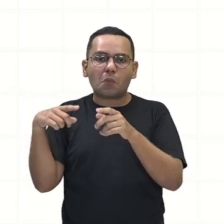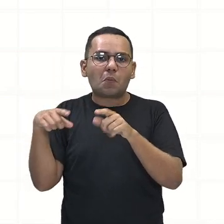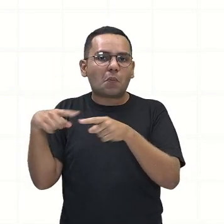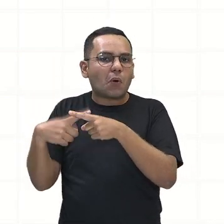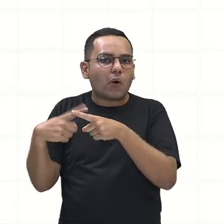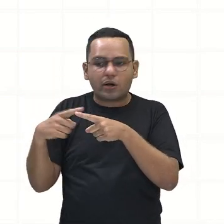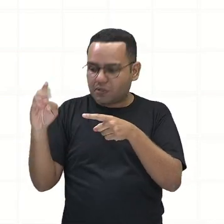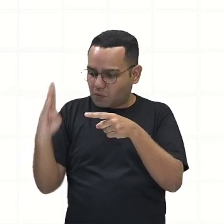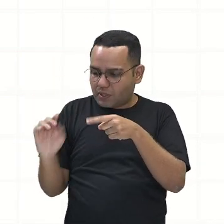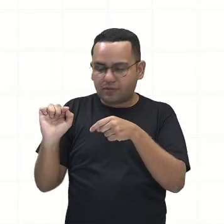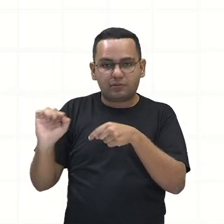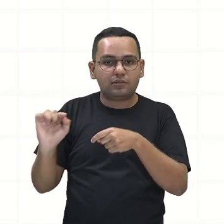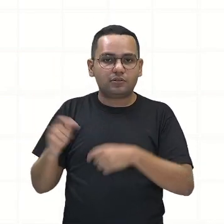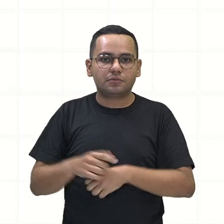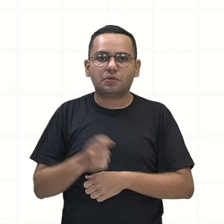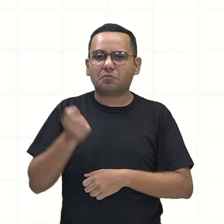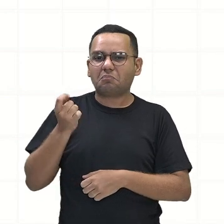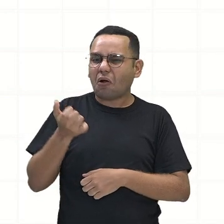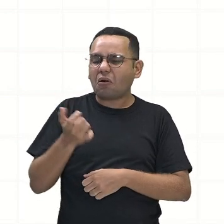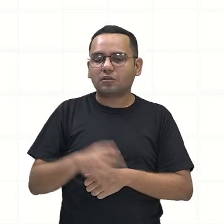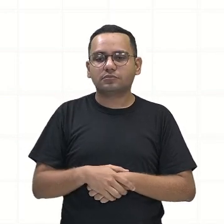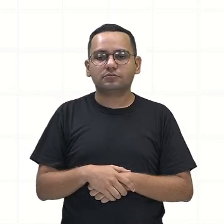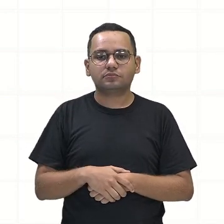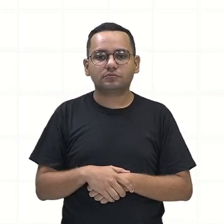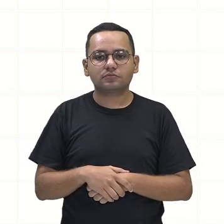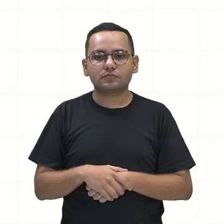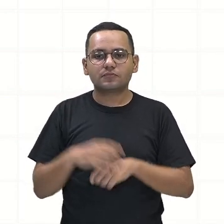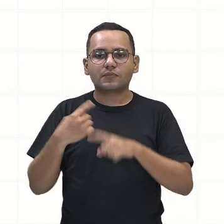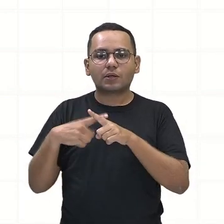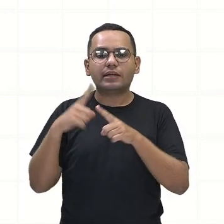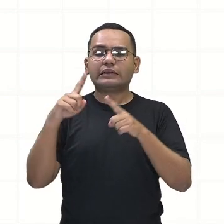Por conta das dificuldades em comunicação.